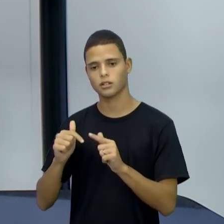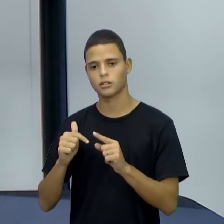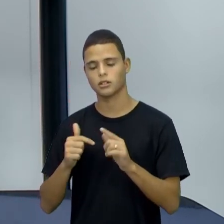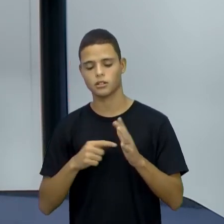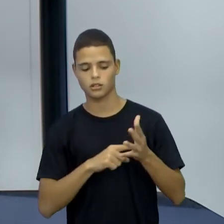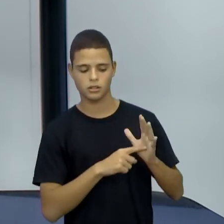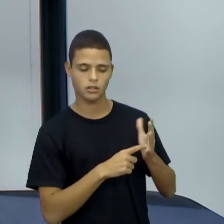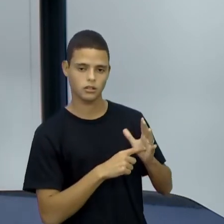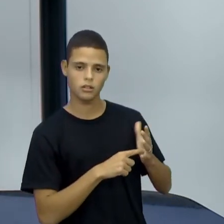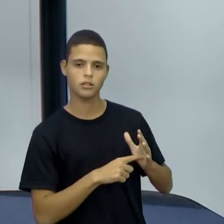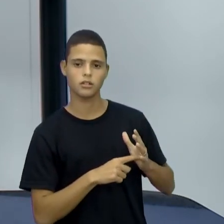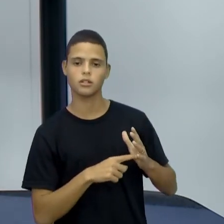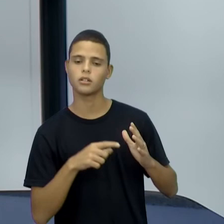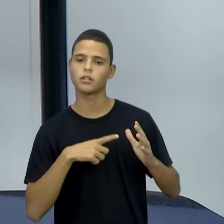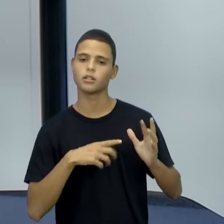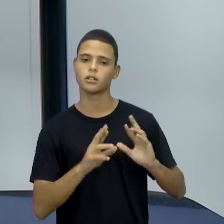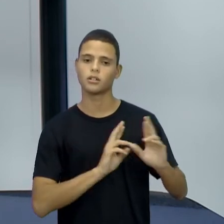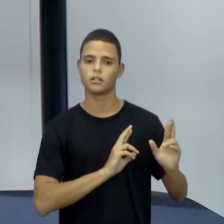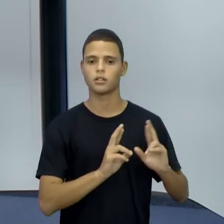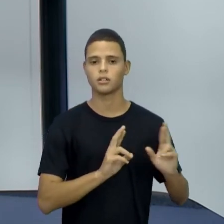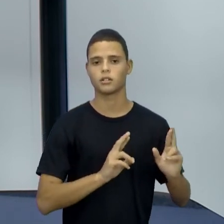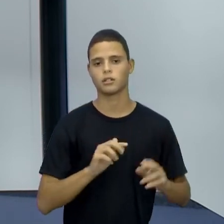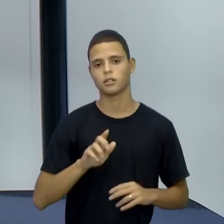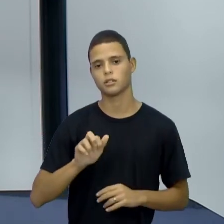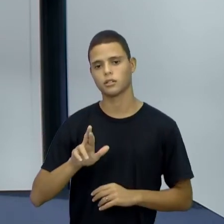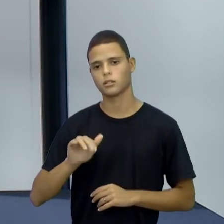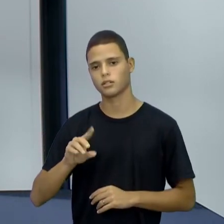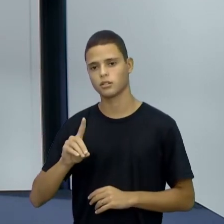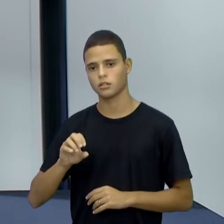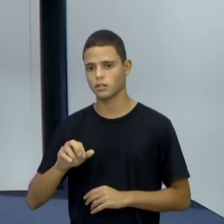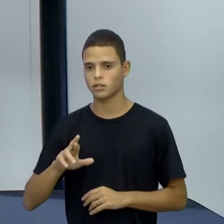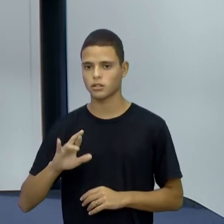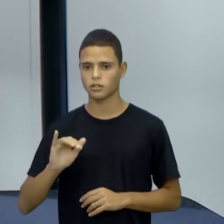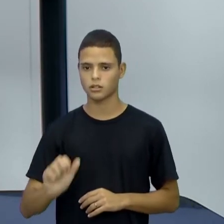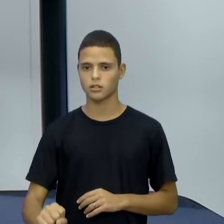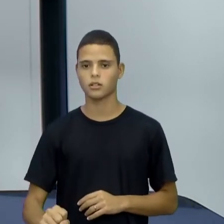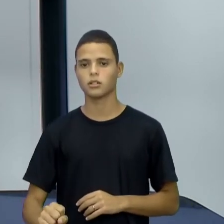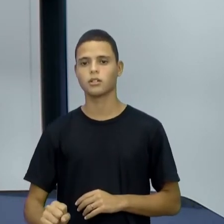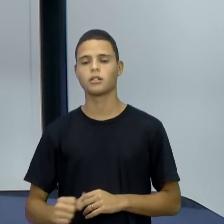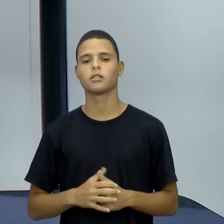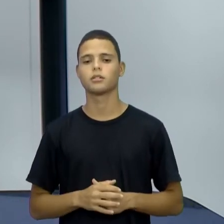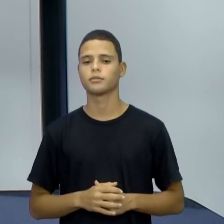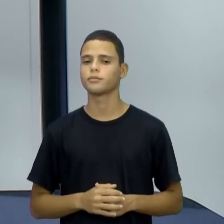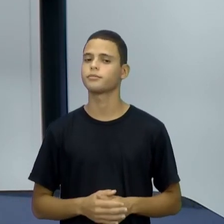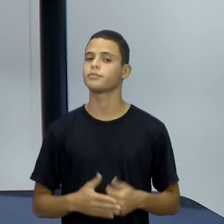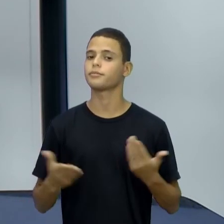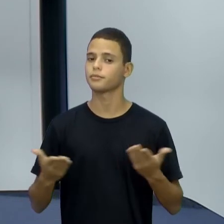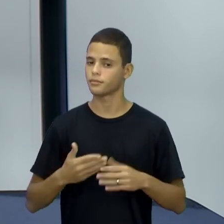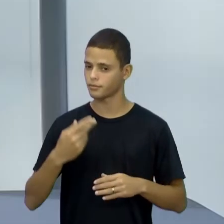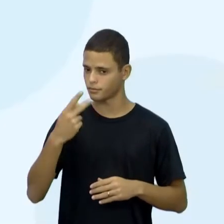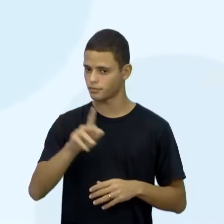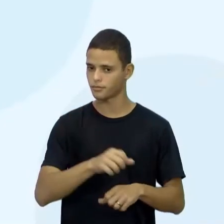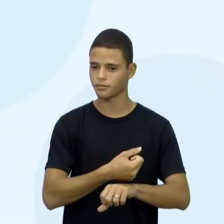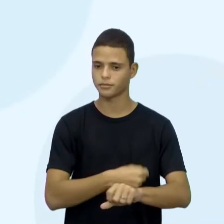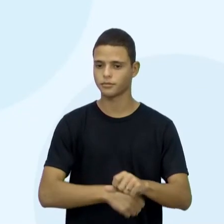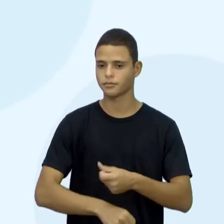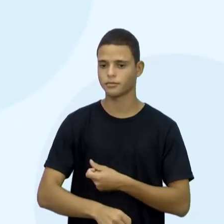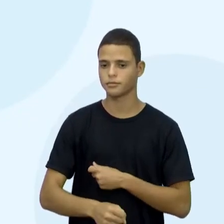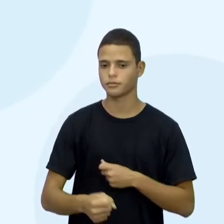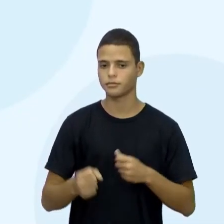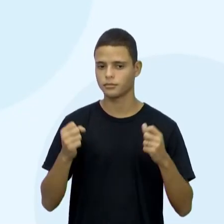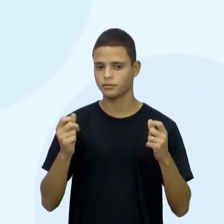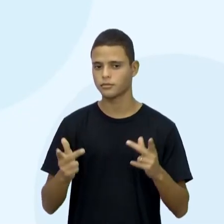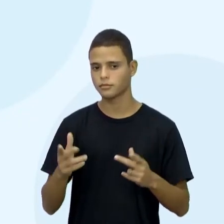as turbinas que estão acopladas aos geradores. Beleza? Bom, chegando ao fim da nossa aula, agora é com vocês, já está na